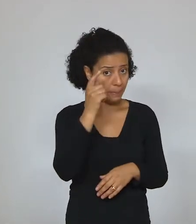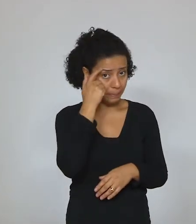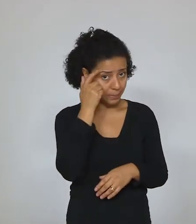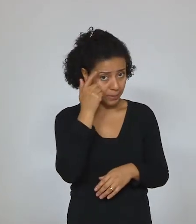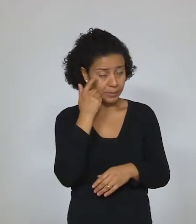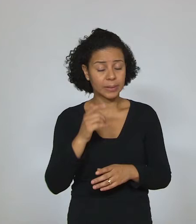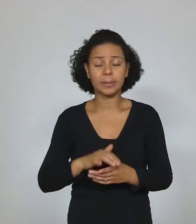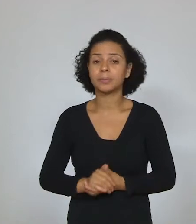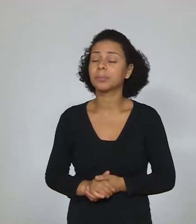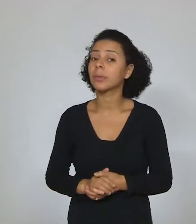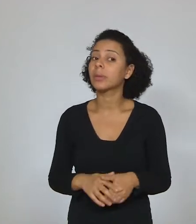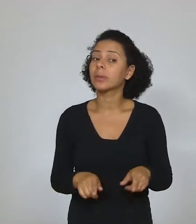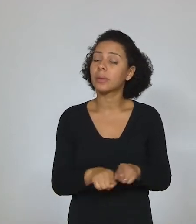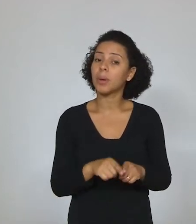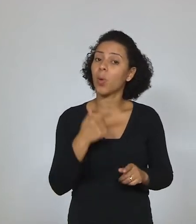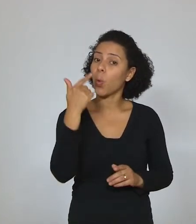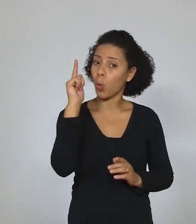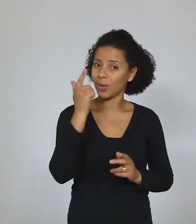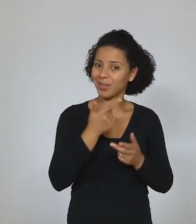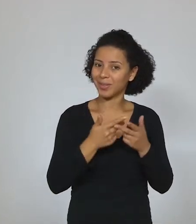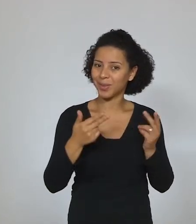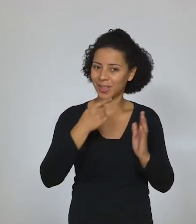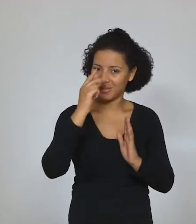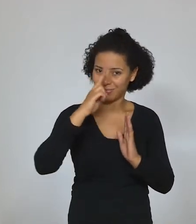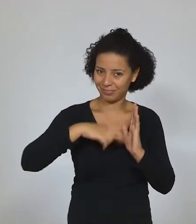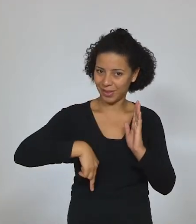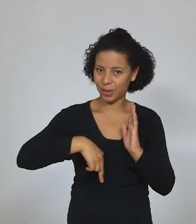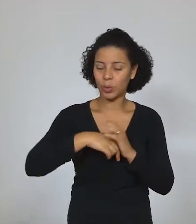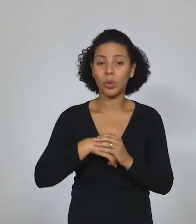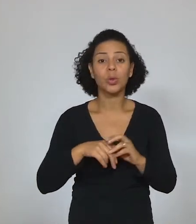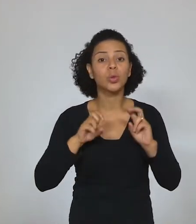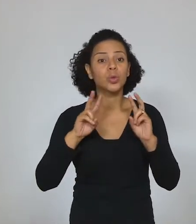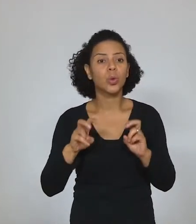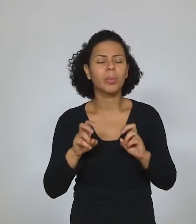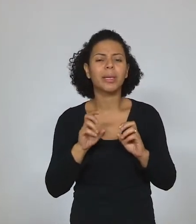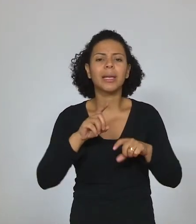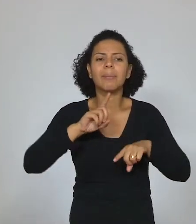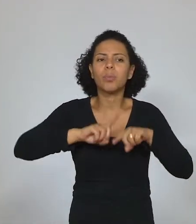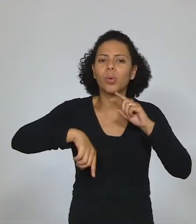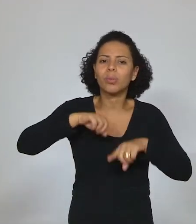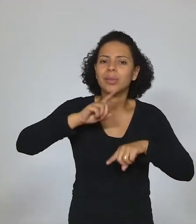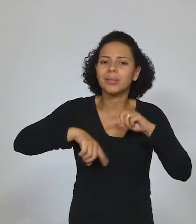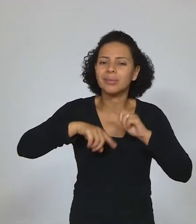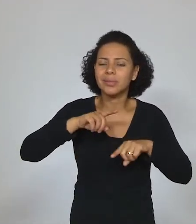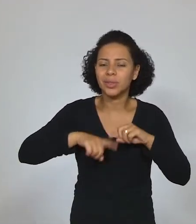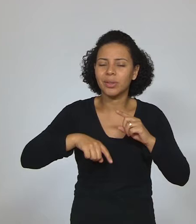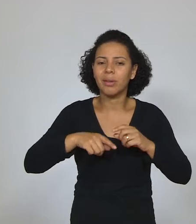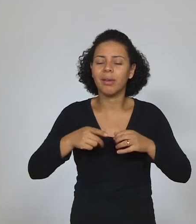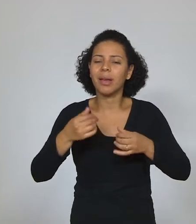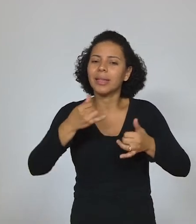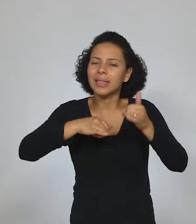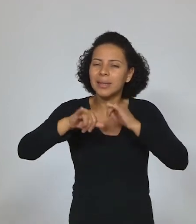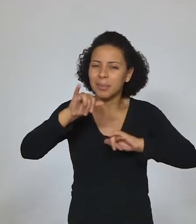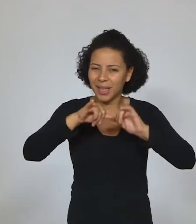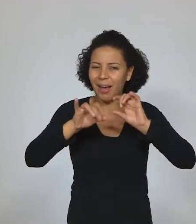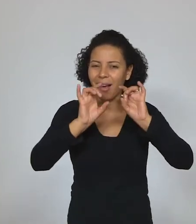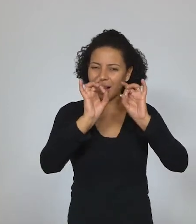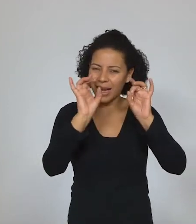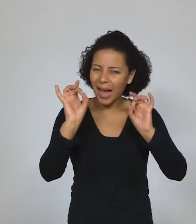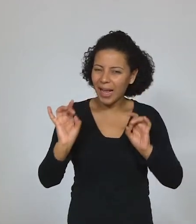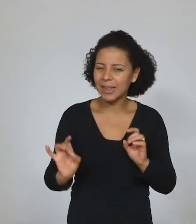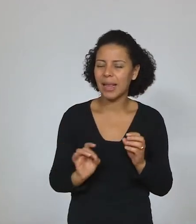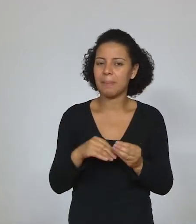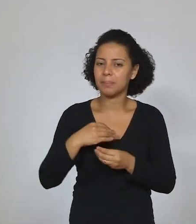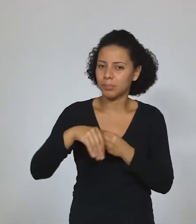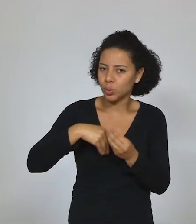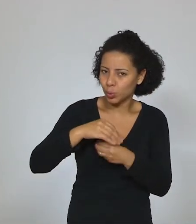durante a leitura é o seguinte, são as propriedades químicas de cada um dos componentes que existe na mistura. Esses componentes, eles